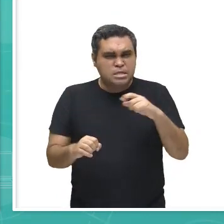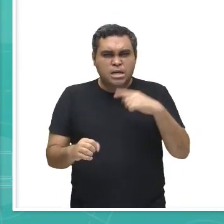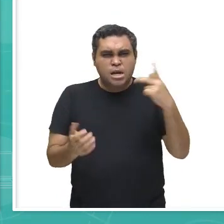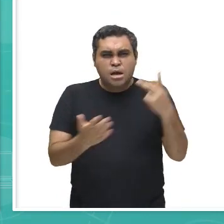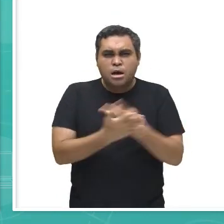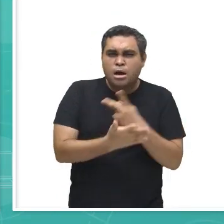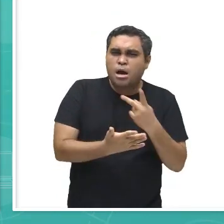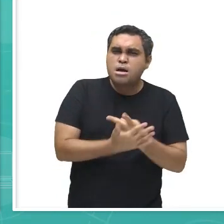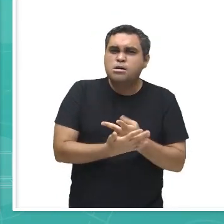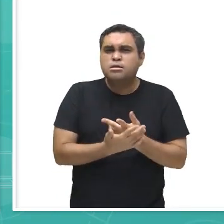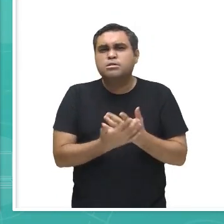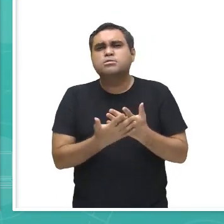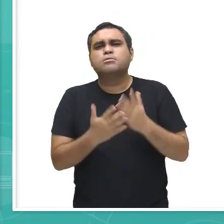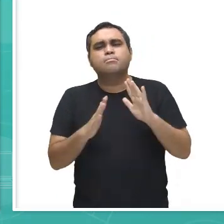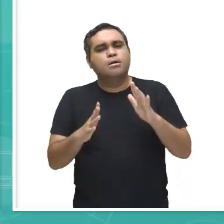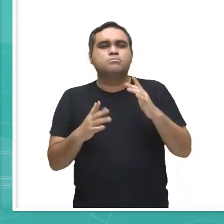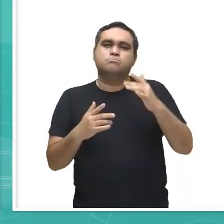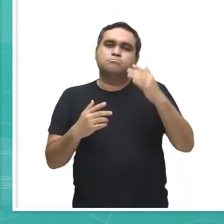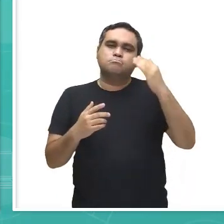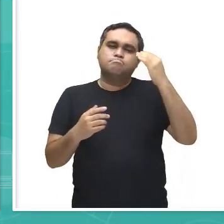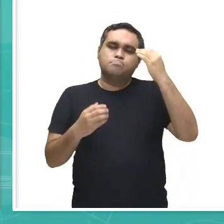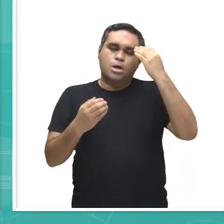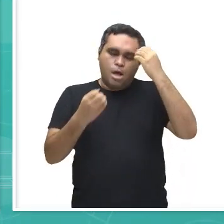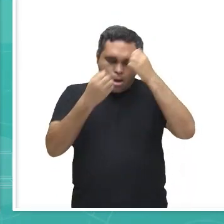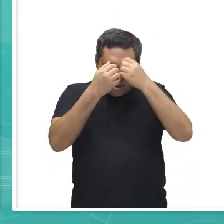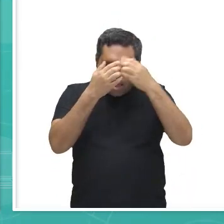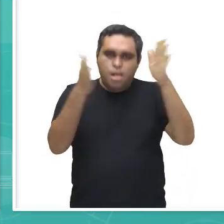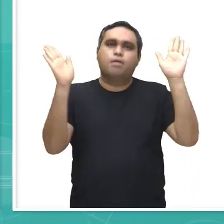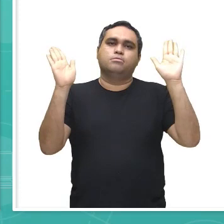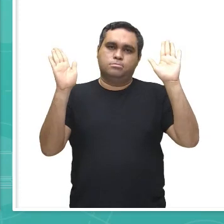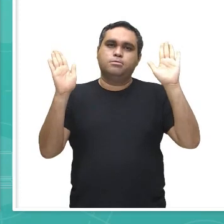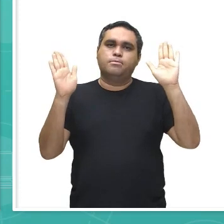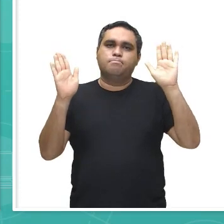gente tenha conseguido aí, ó, tirar as dúvidas de vocês. E